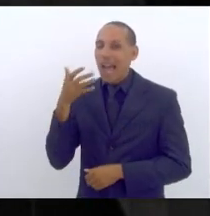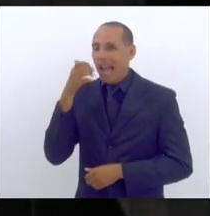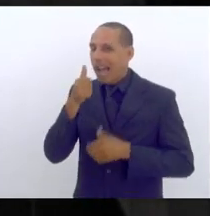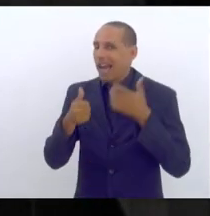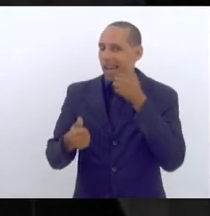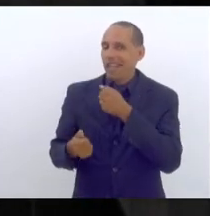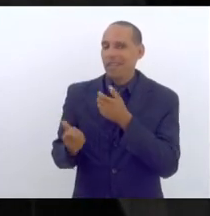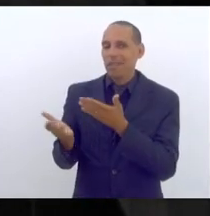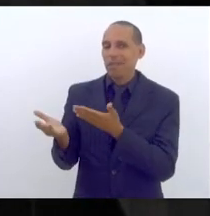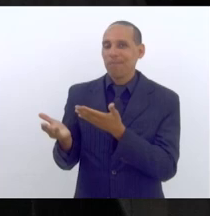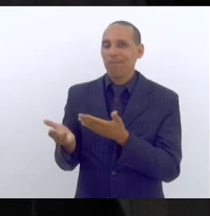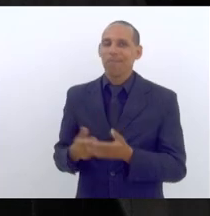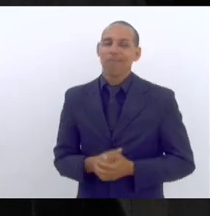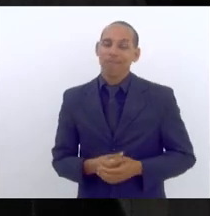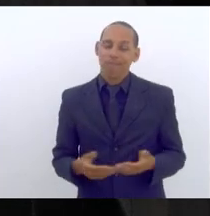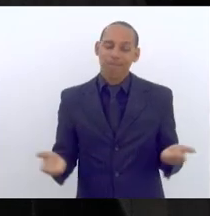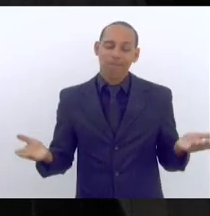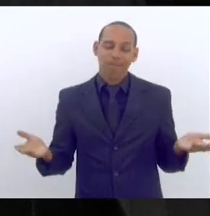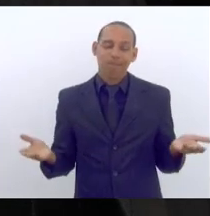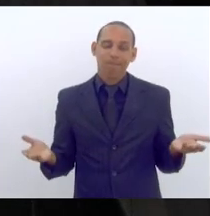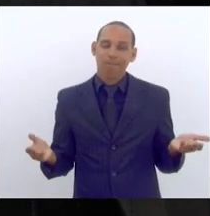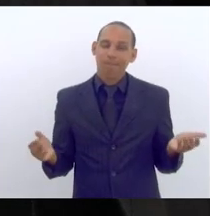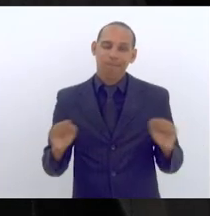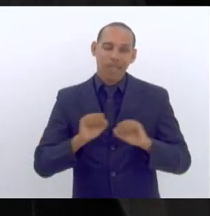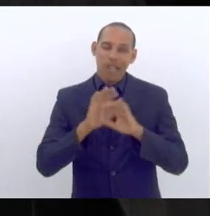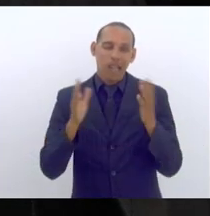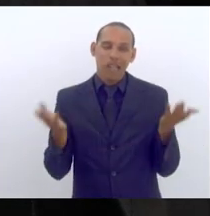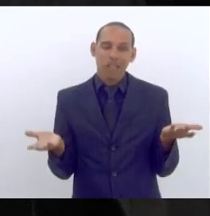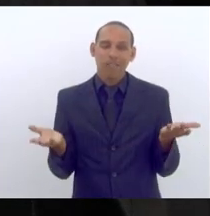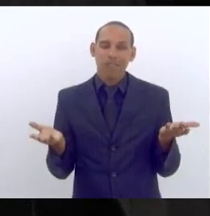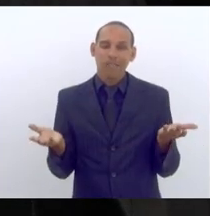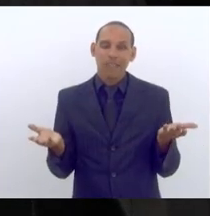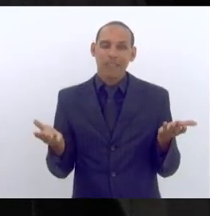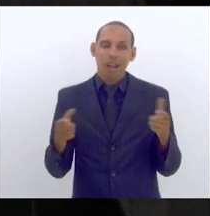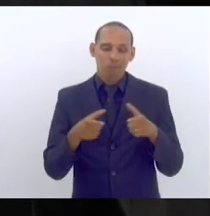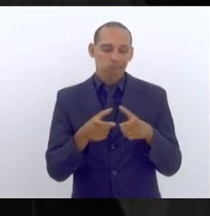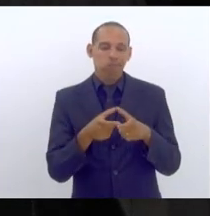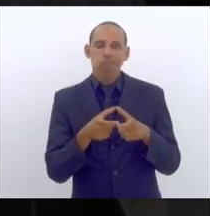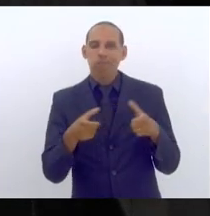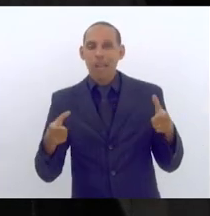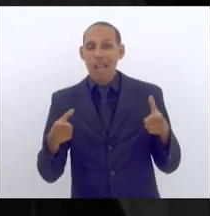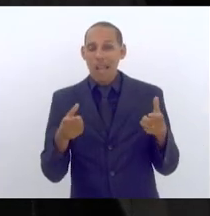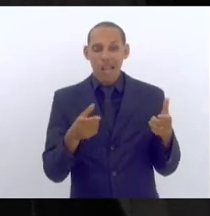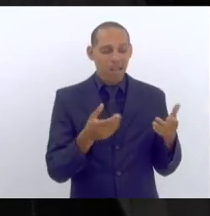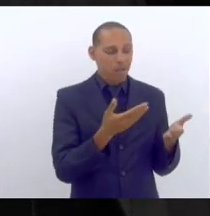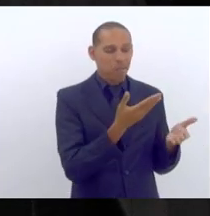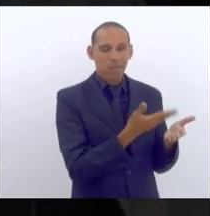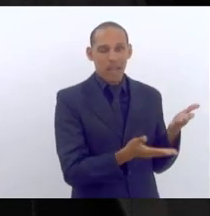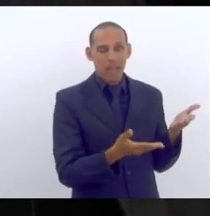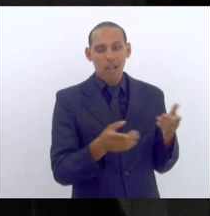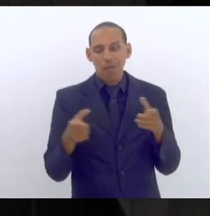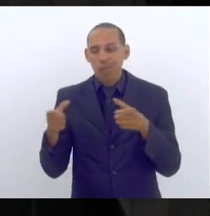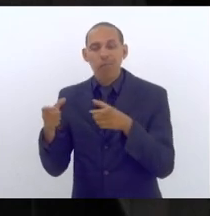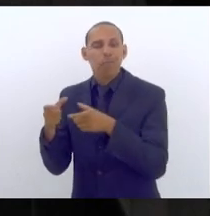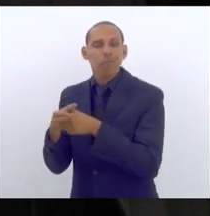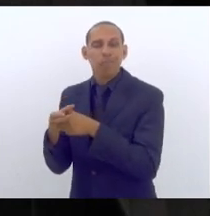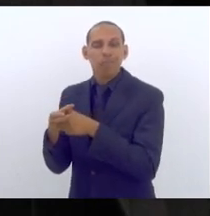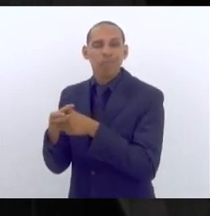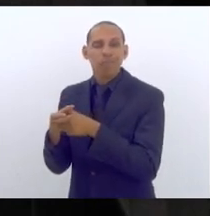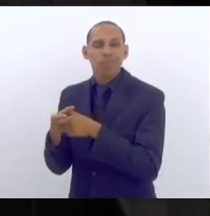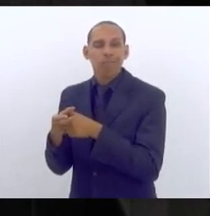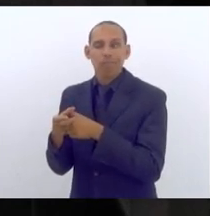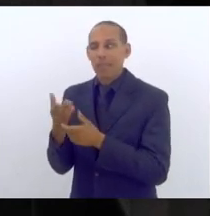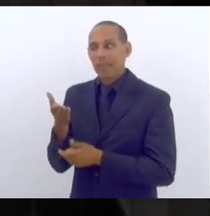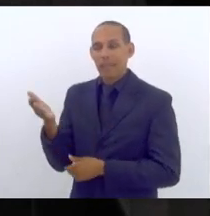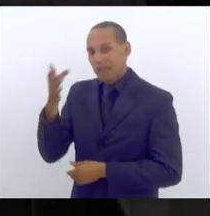ganha-ganha e evidentemente onde a maioria sempre perde e a minoria diga